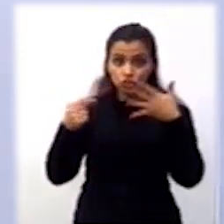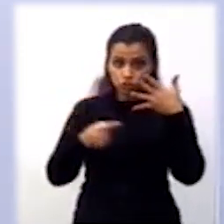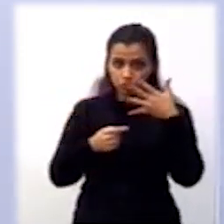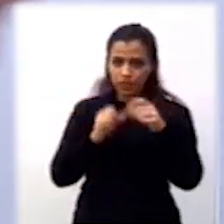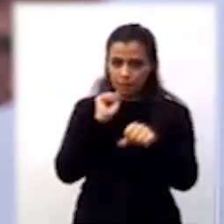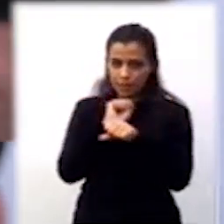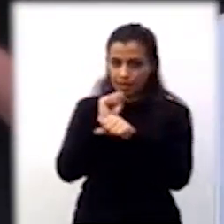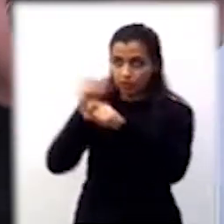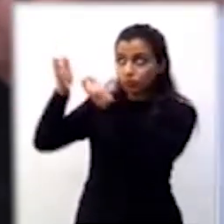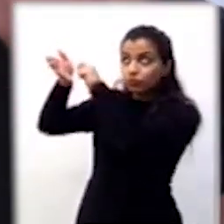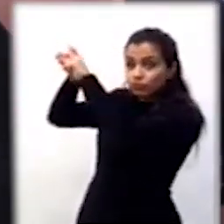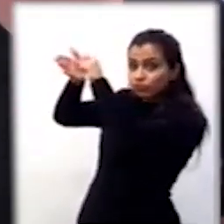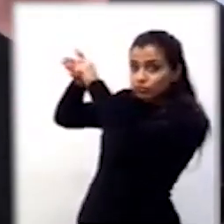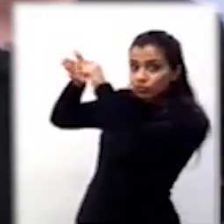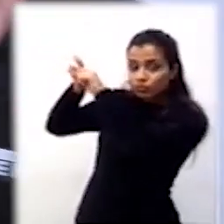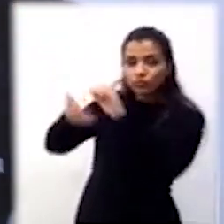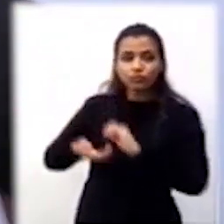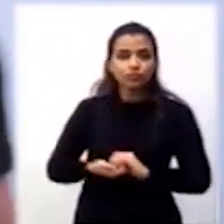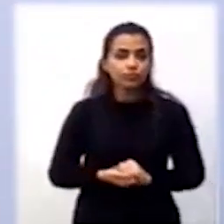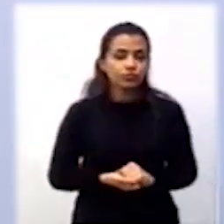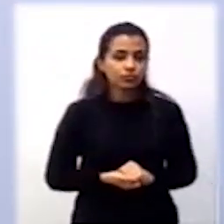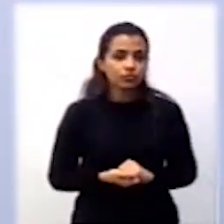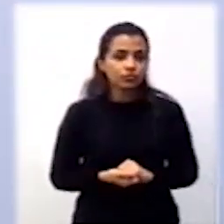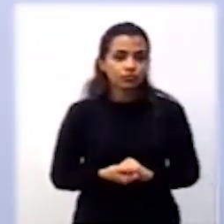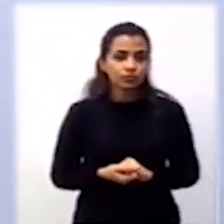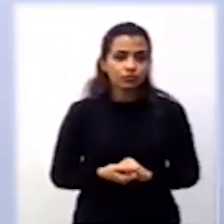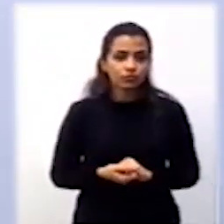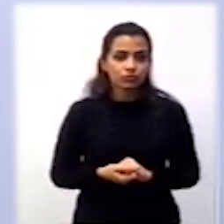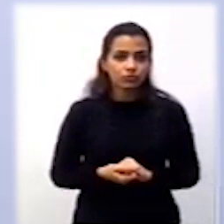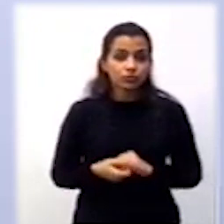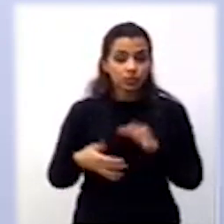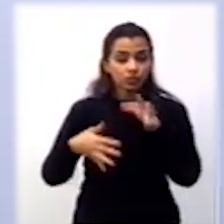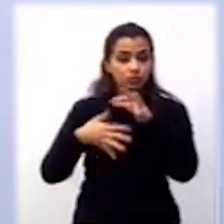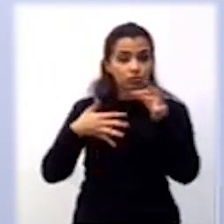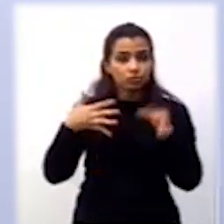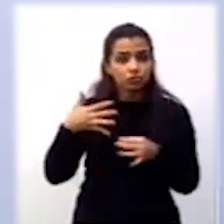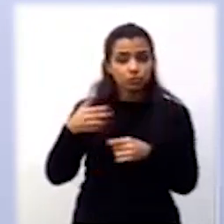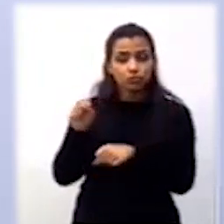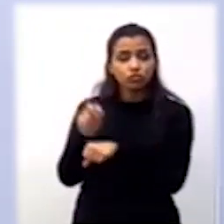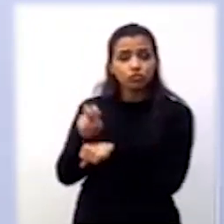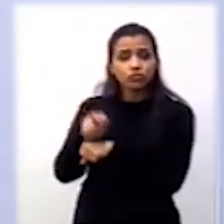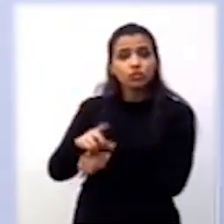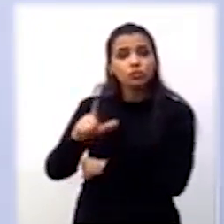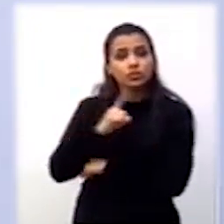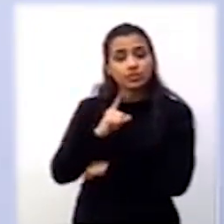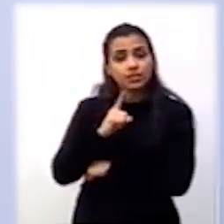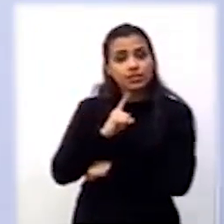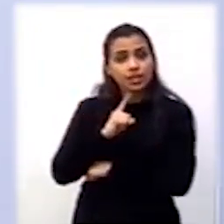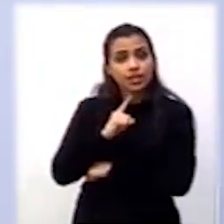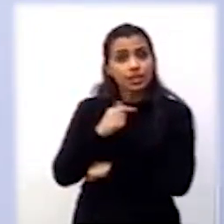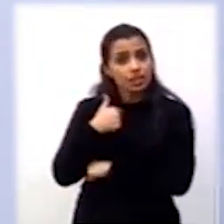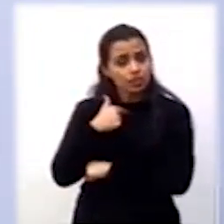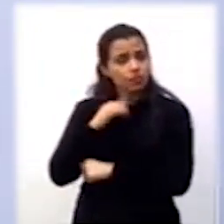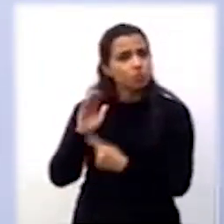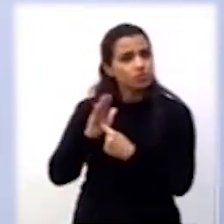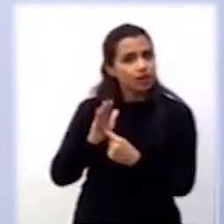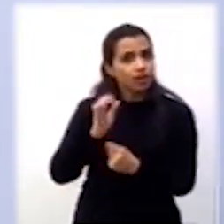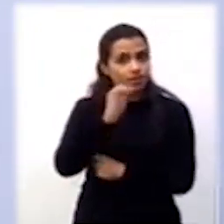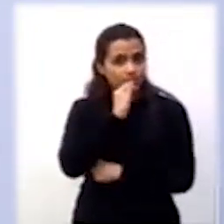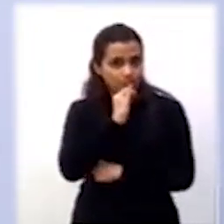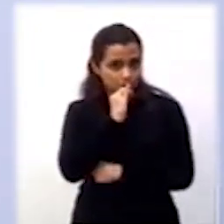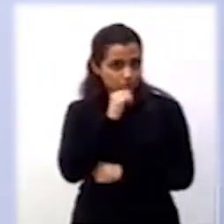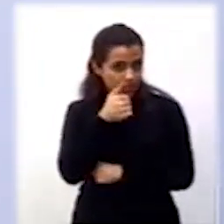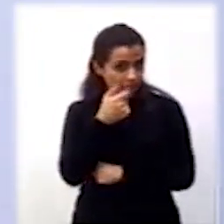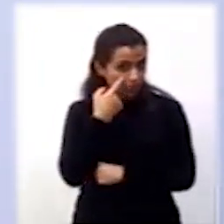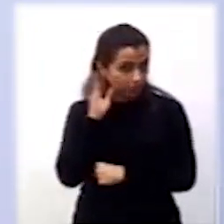aparecendo aí, tá? Quais são os tipos de vírus que a gente pode encontrar e eu vou dar exemplos para vocês, tá? Bora